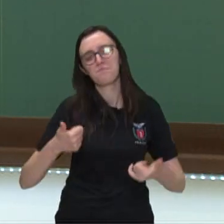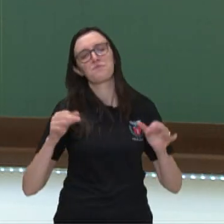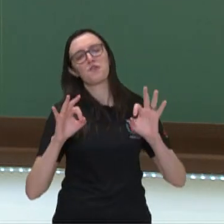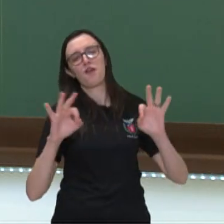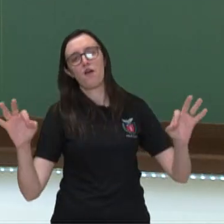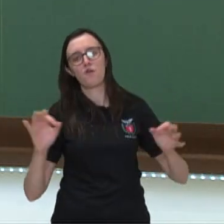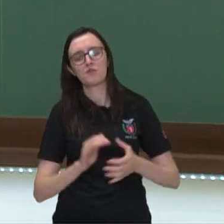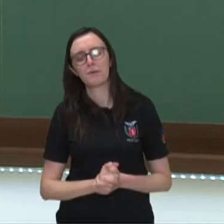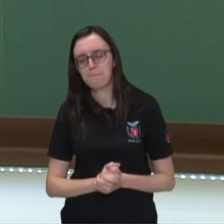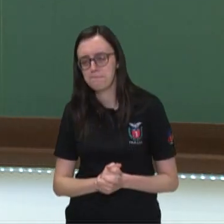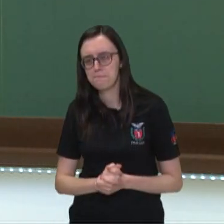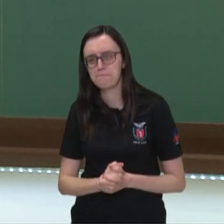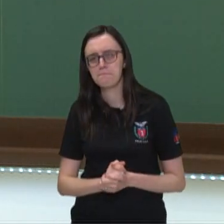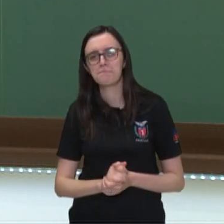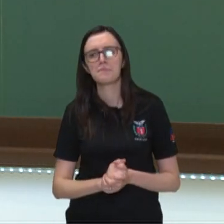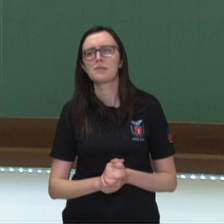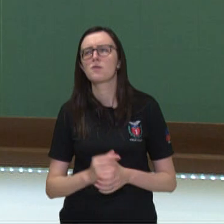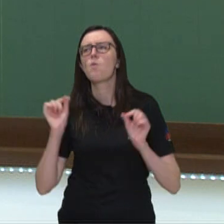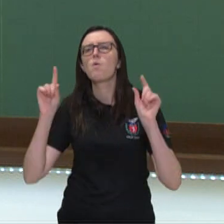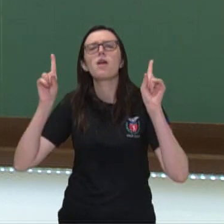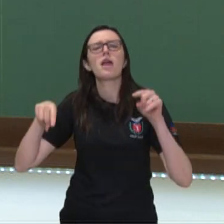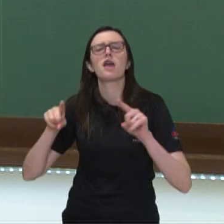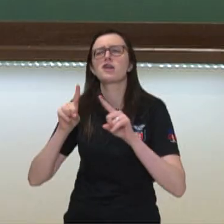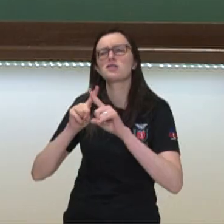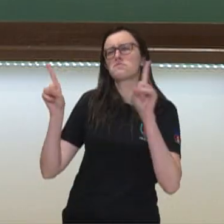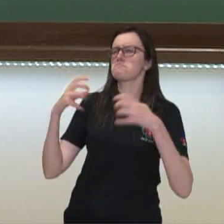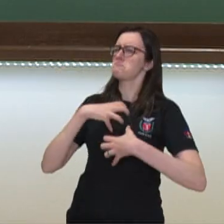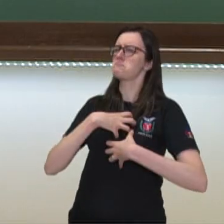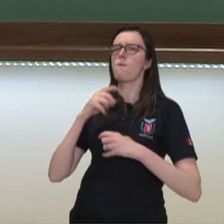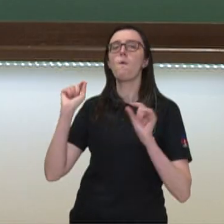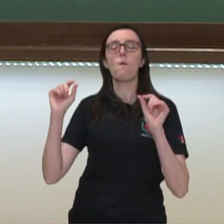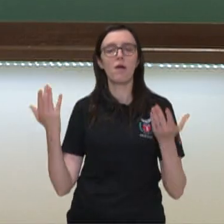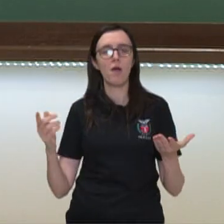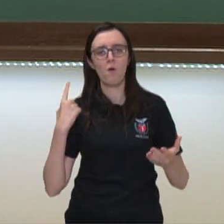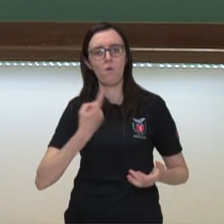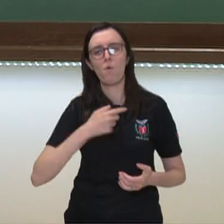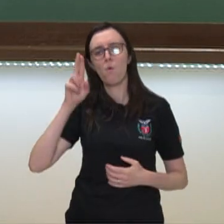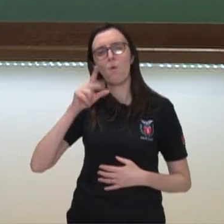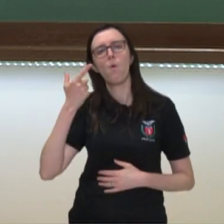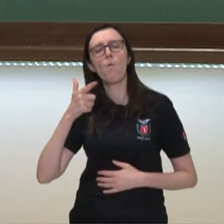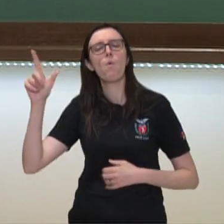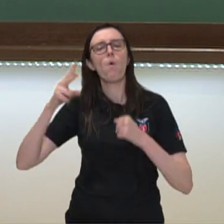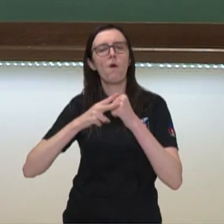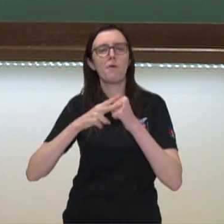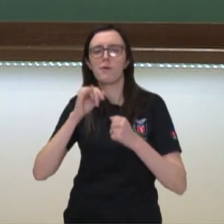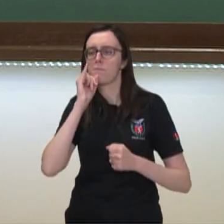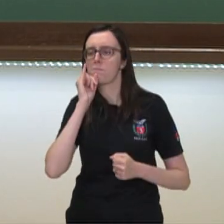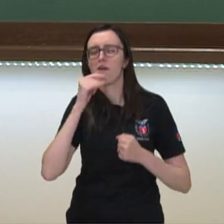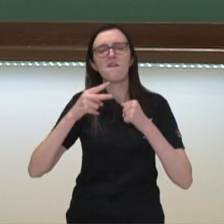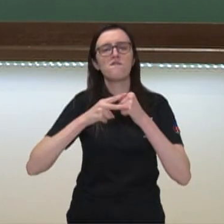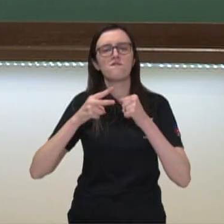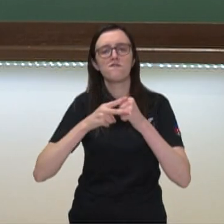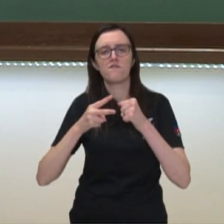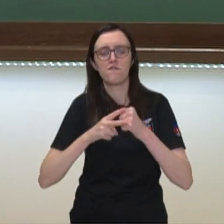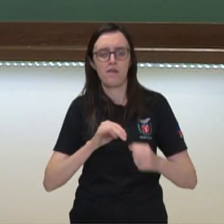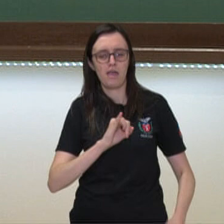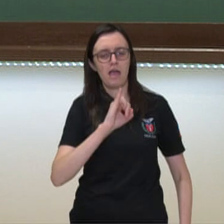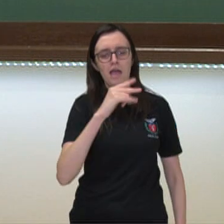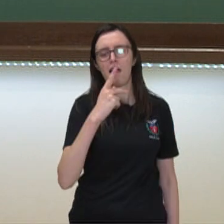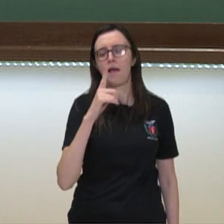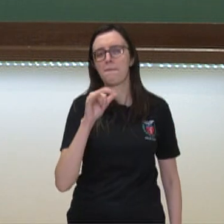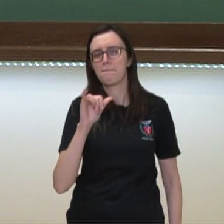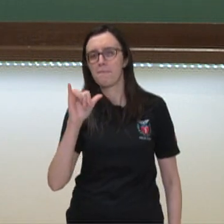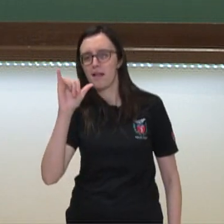Ótimo. O que que é o diferente do verbo to be? Quando eu estou usando um outro verbo, por exemplo, o verbo play. I play, you